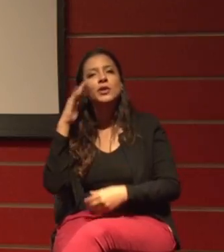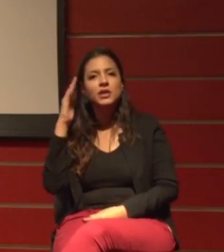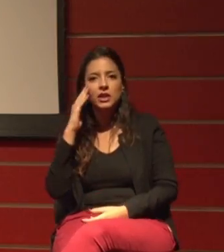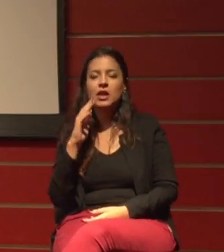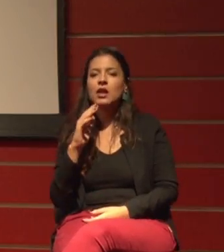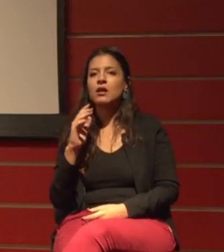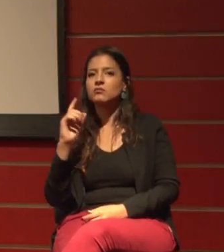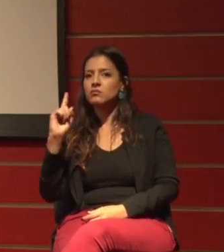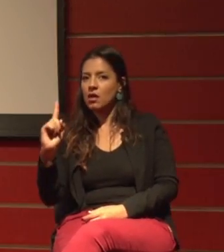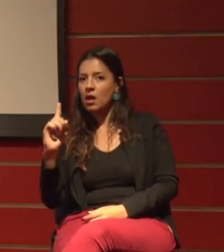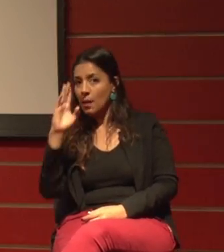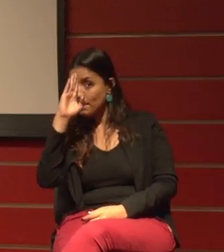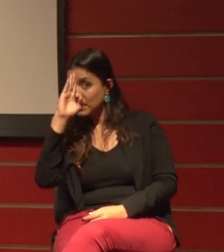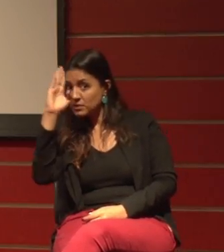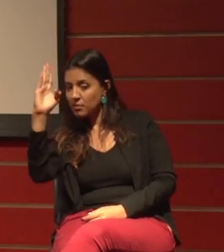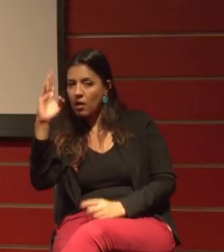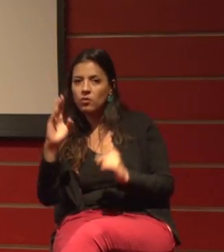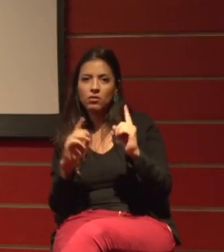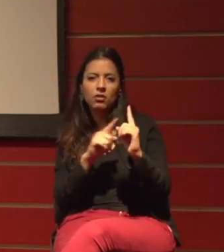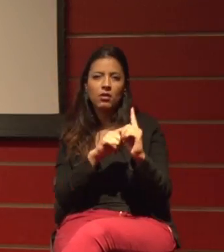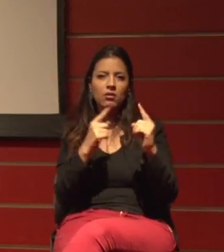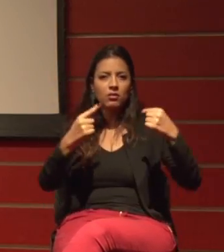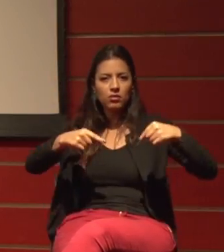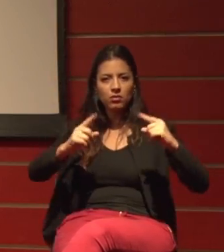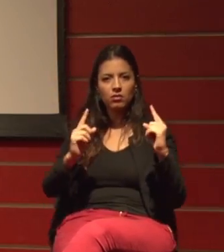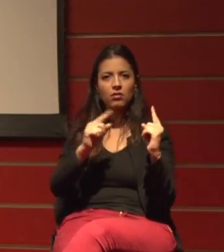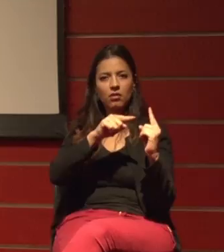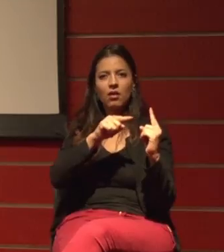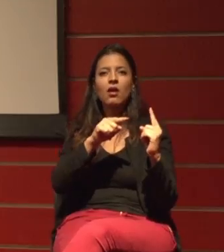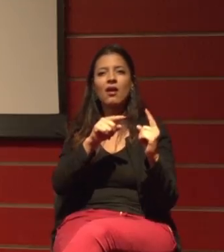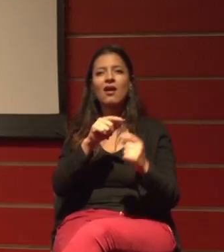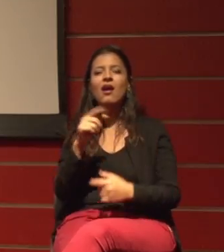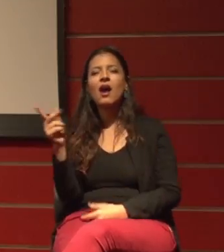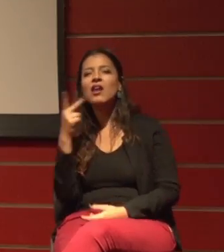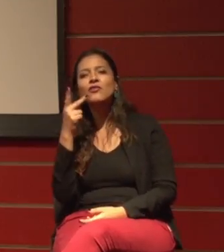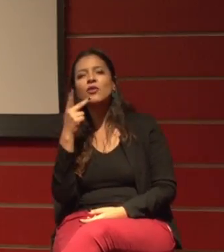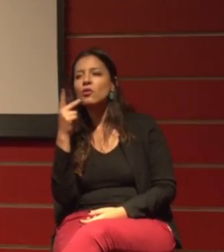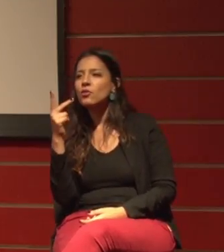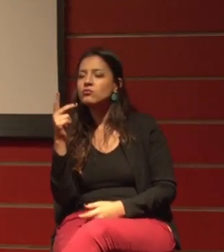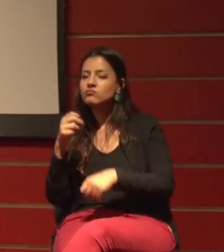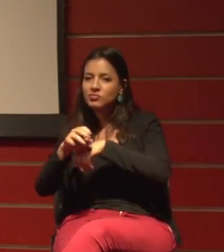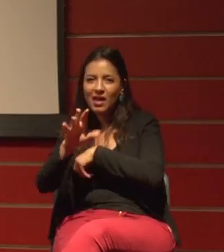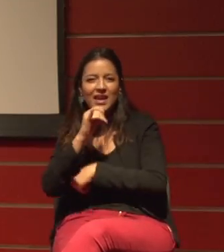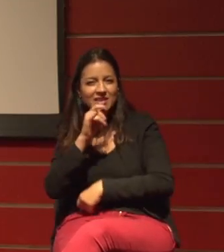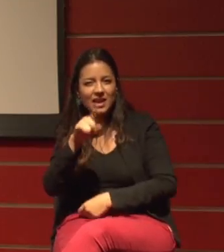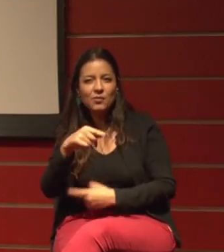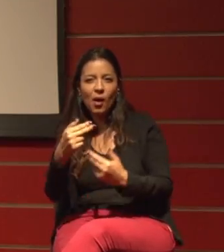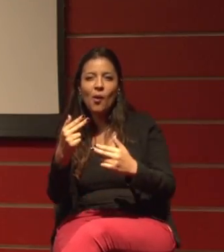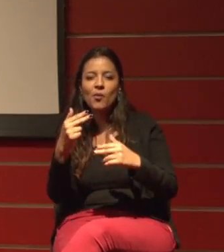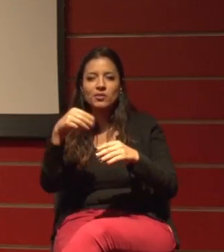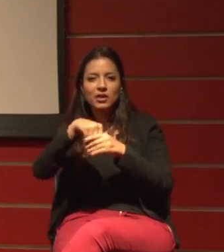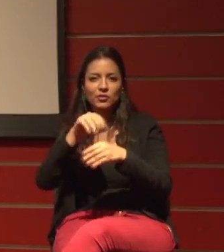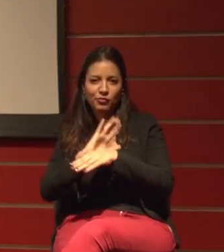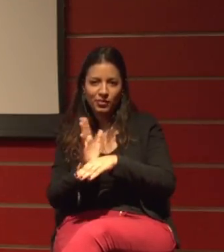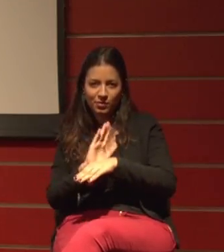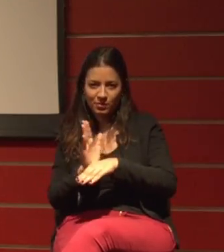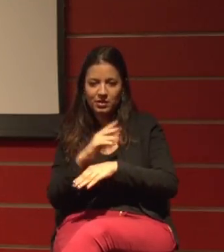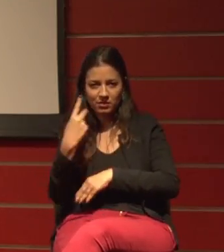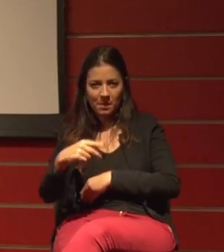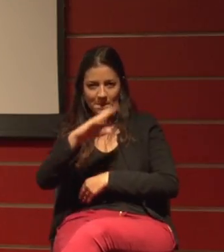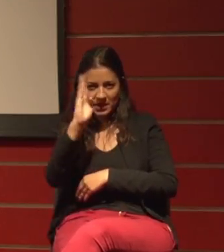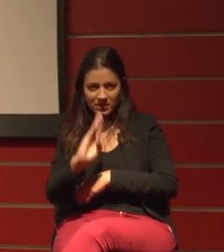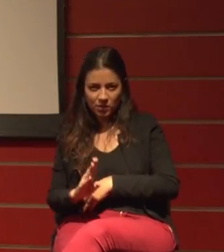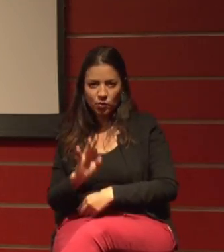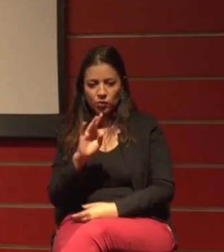de de que o Capitão Nascimento né um Capitão Nascimento sei lá mal comparando É mas o Capitão Nascimento é bem bem mais